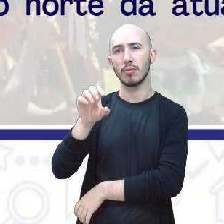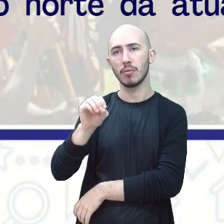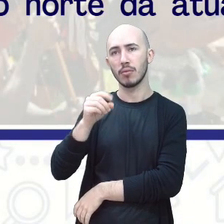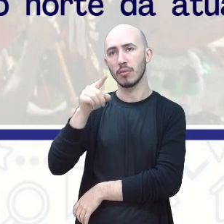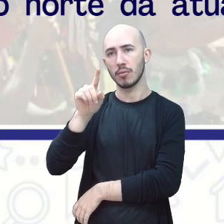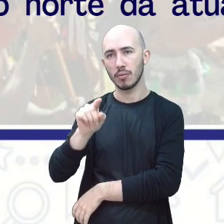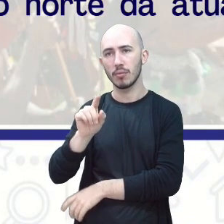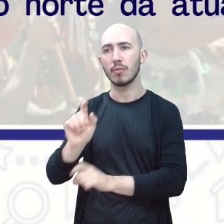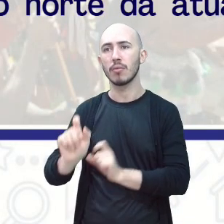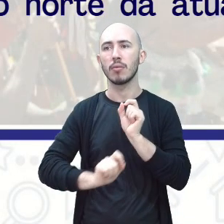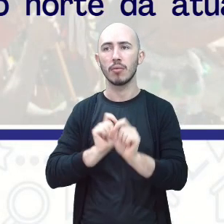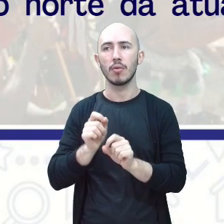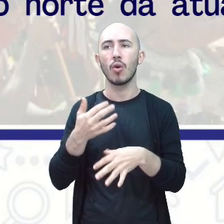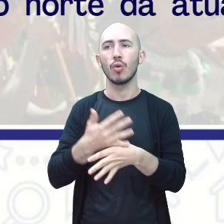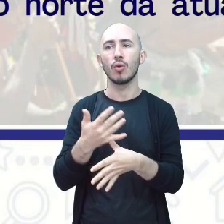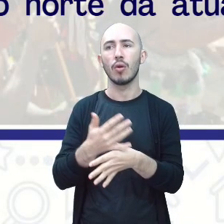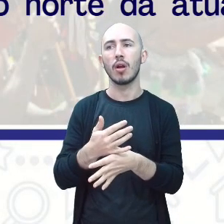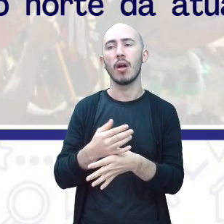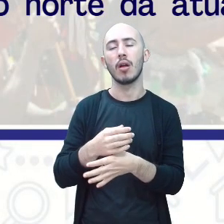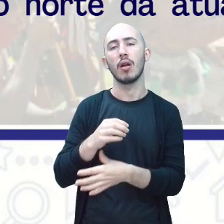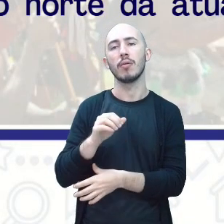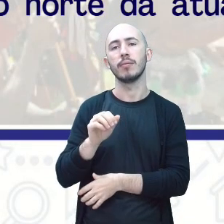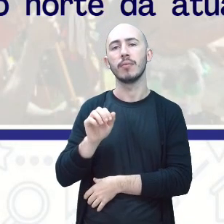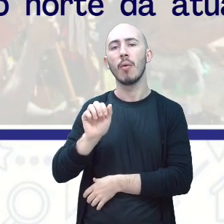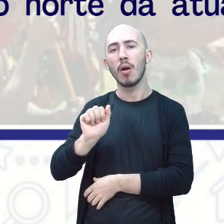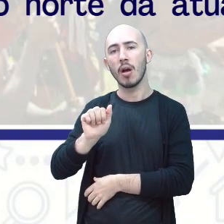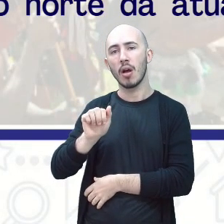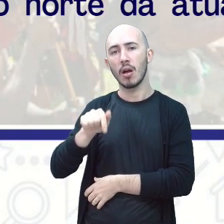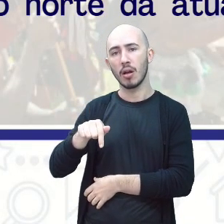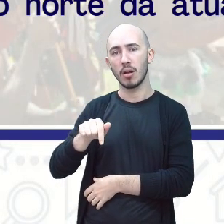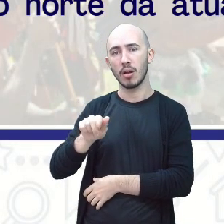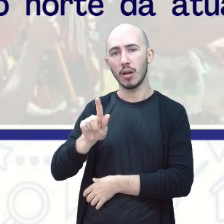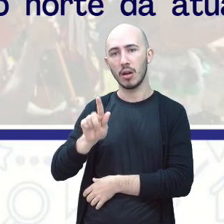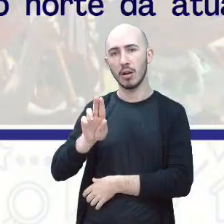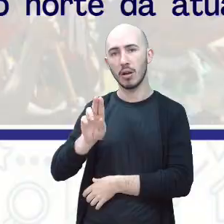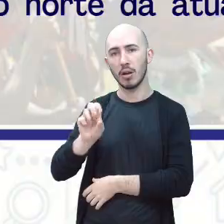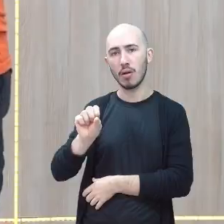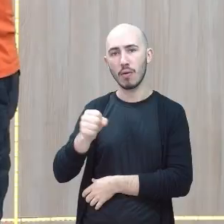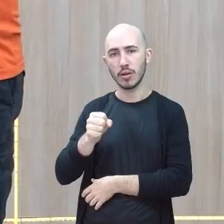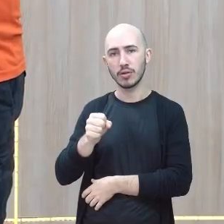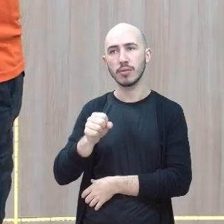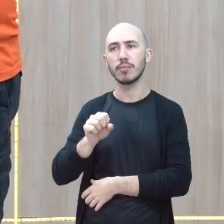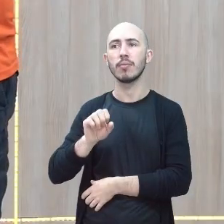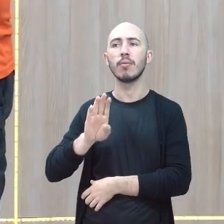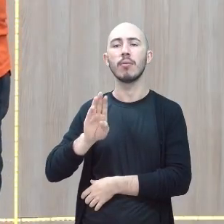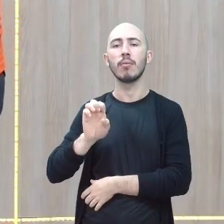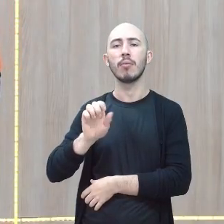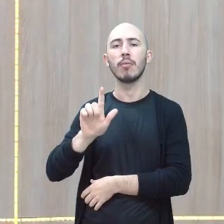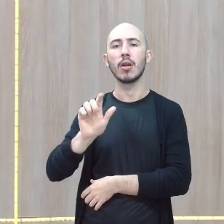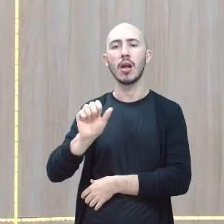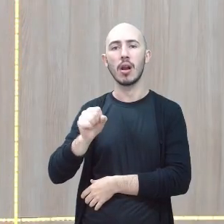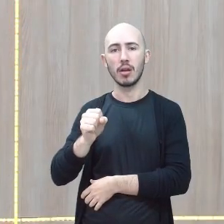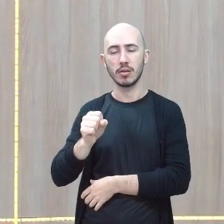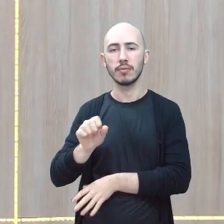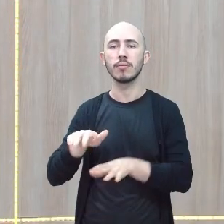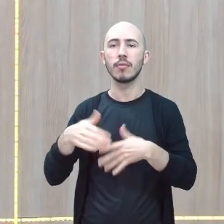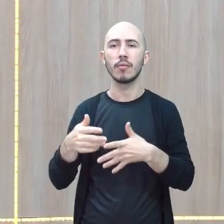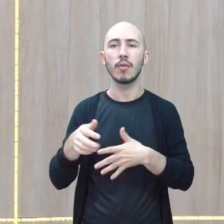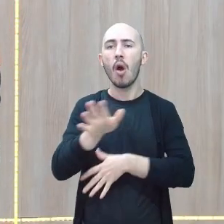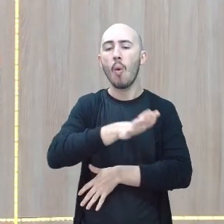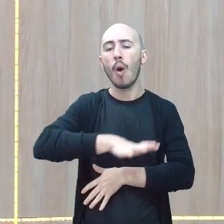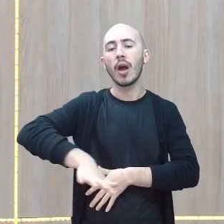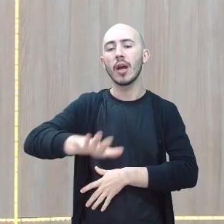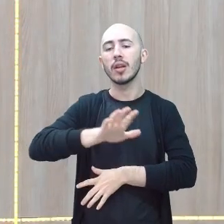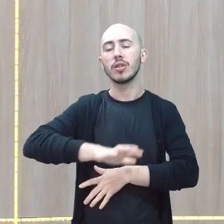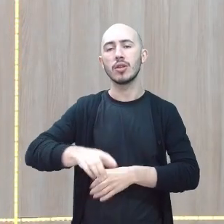sobre as terras de Águas Belas, é bastante antigo. Então eles estão localizados na região, né, que faz parte do